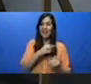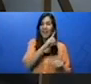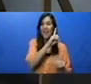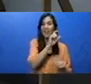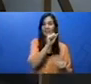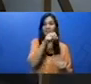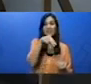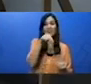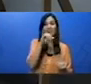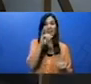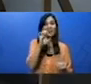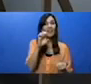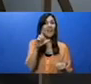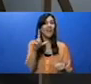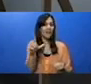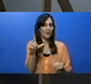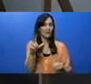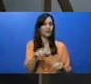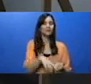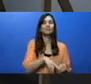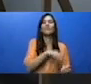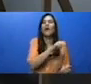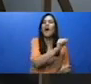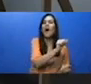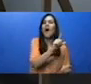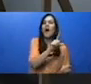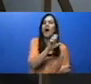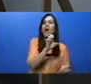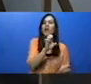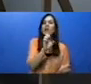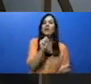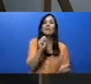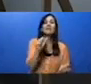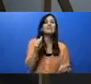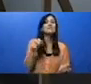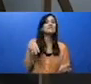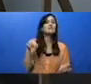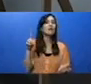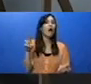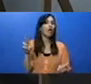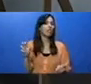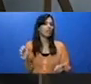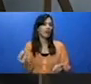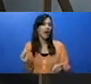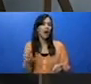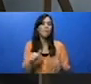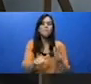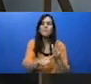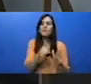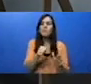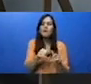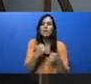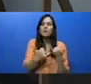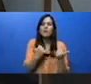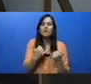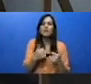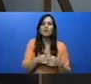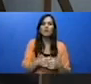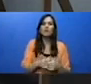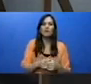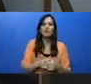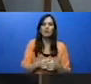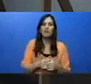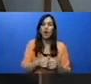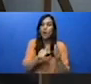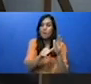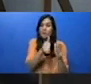Daniel e Alessandra, certo? Agora, a primeira jogada. Olha lá.